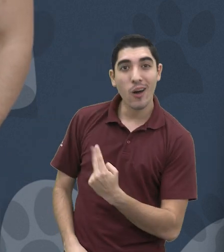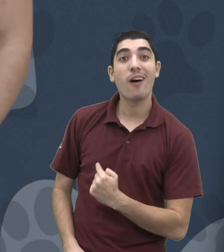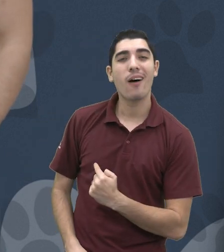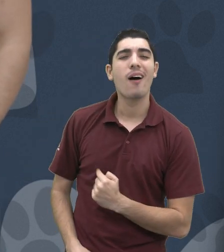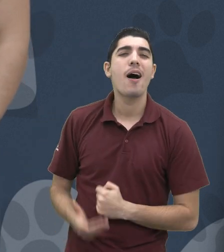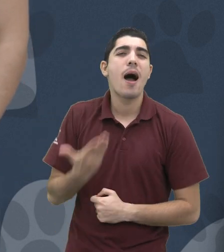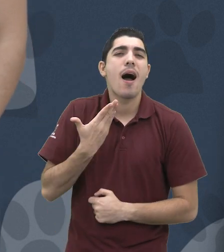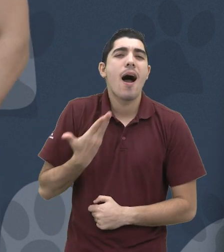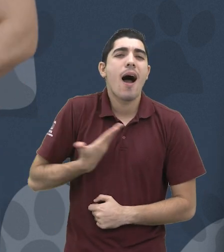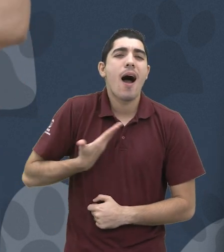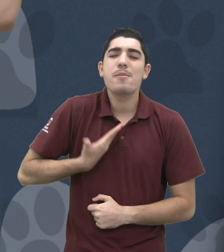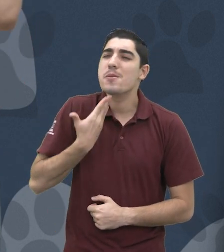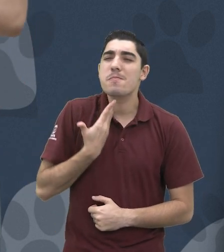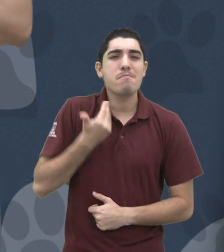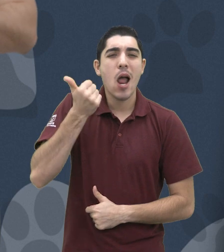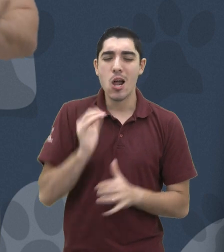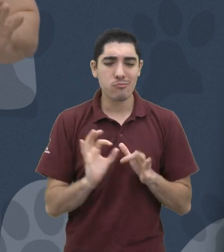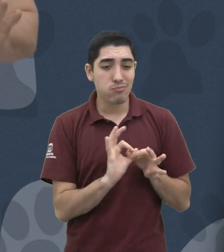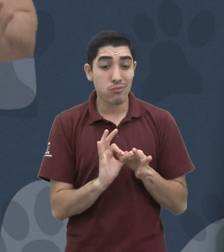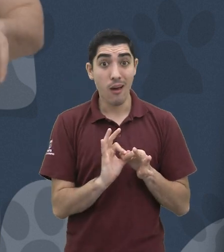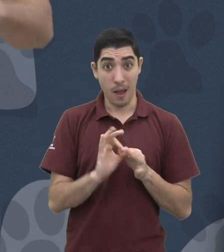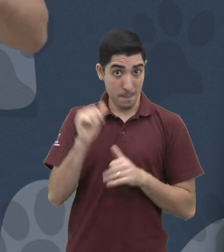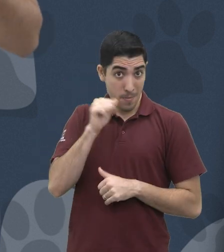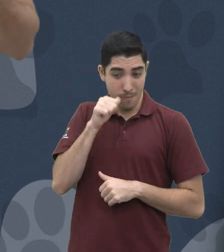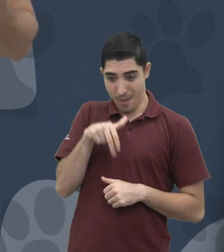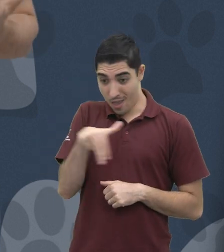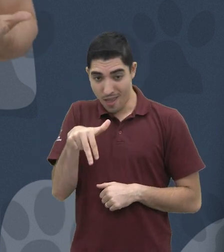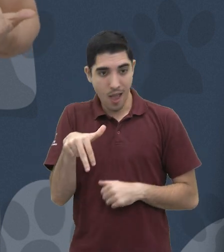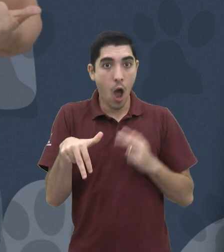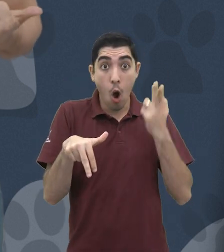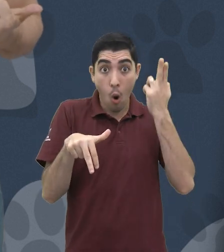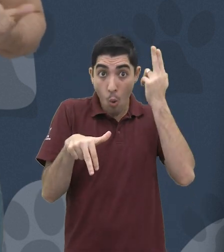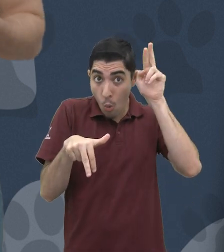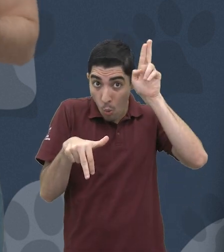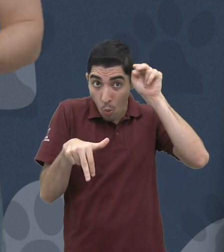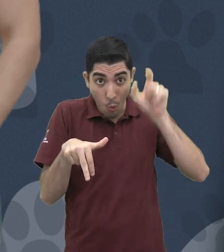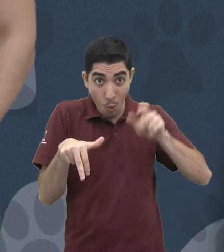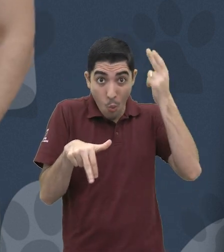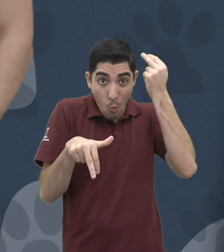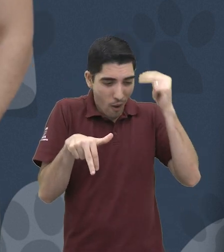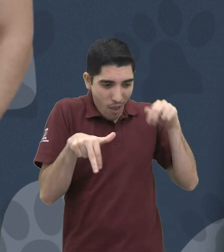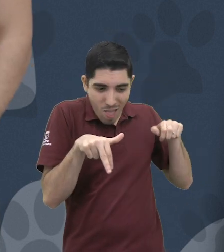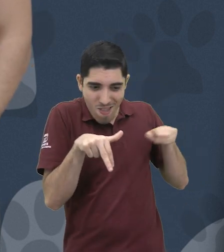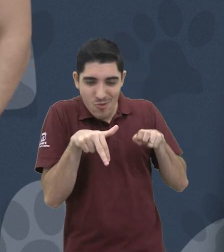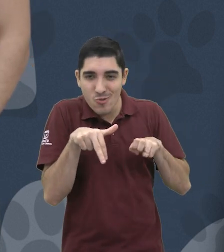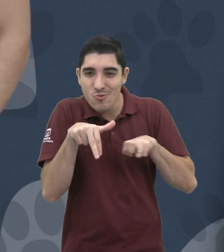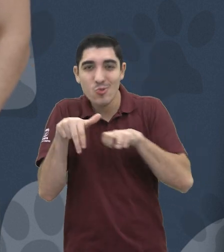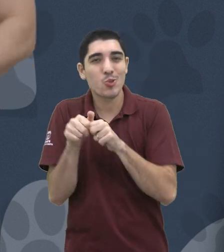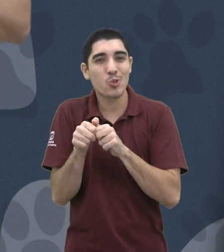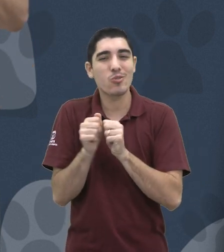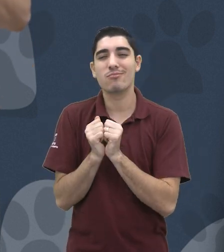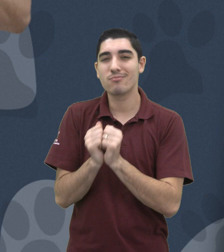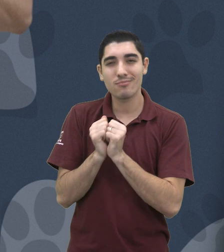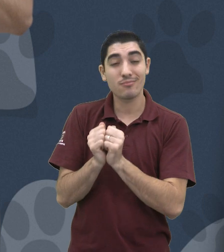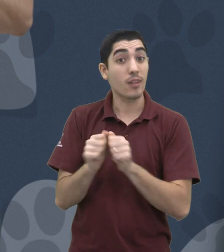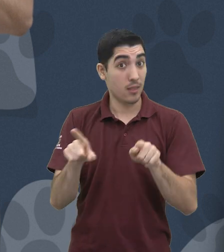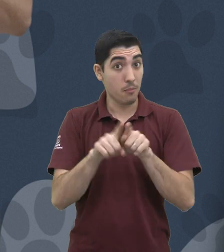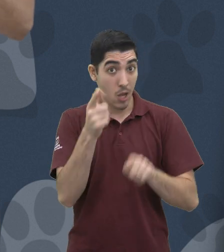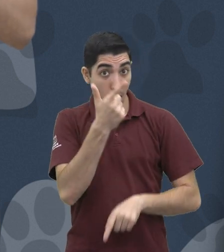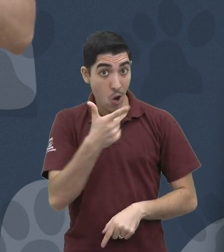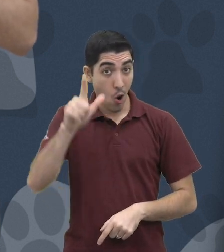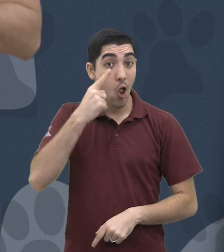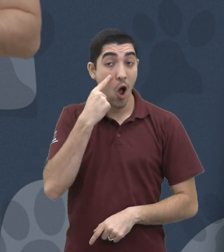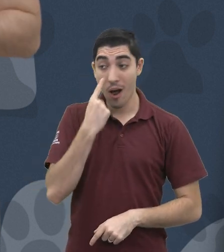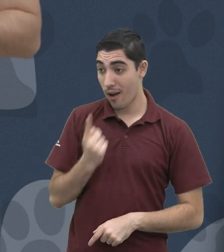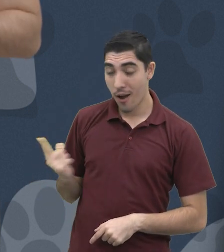verdadeiros melhores amigos. Onde ela vai, o orelhudo vai atrás, super parceiros. Amizade que também